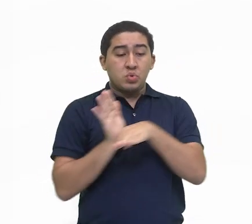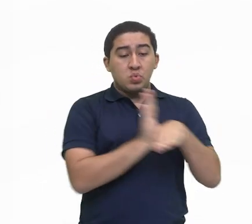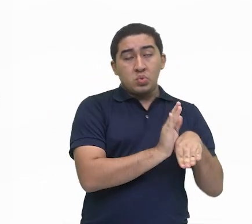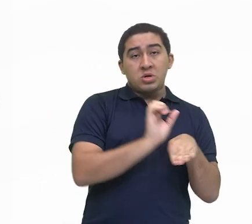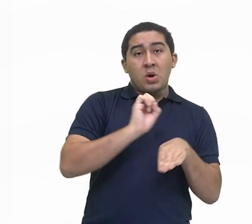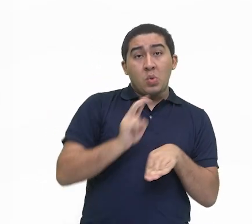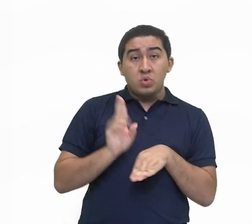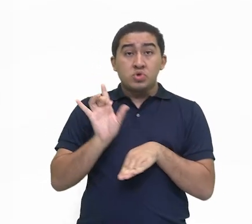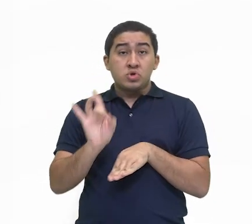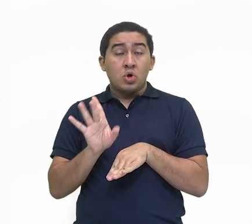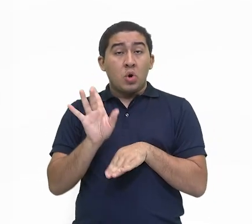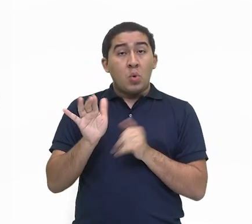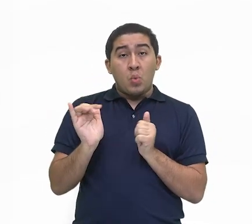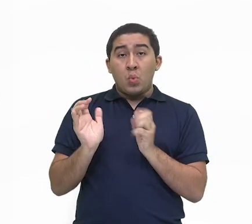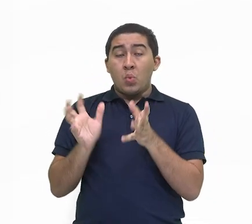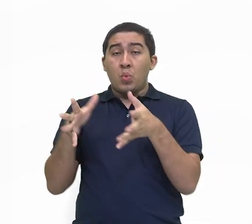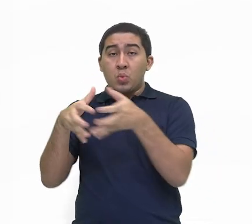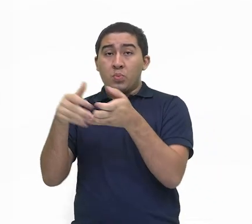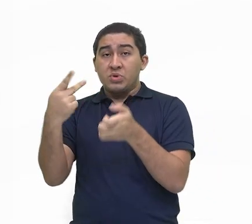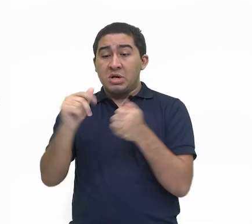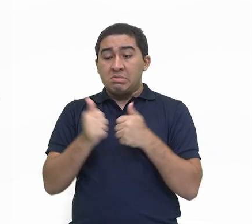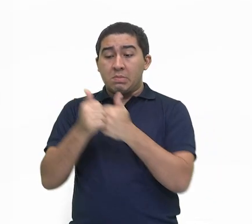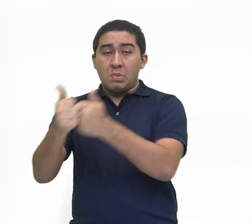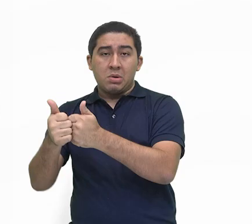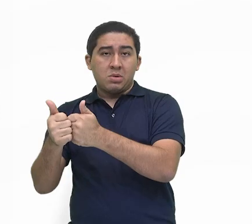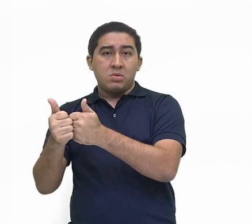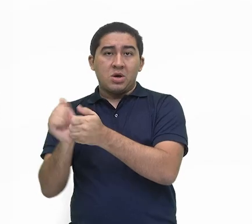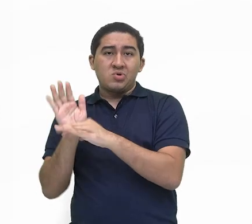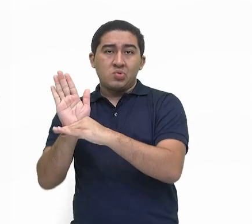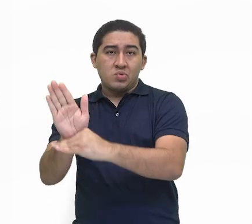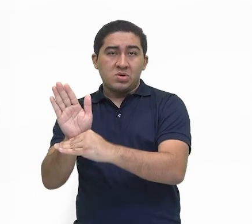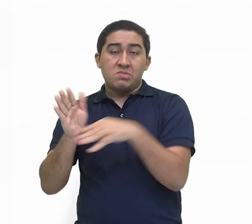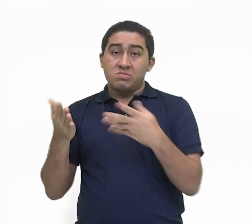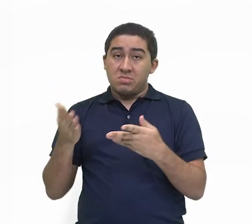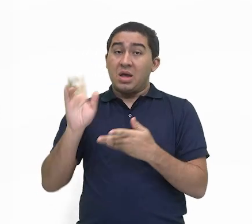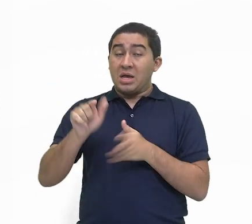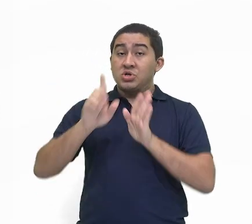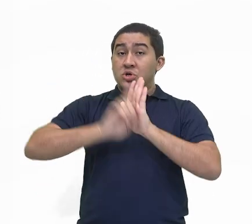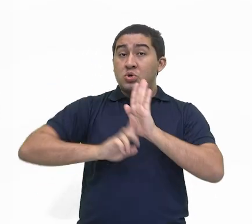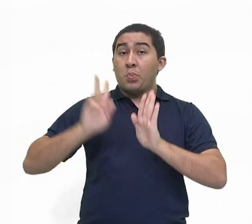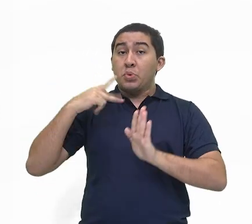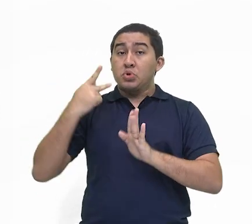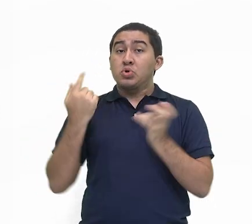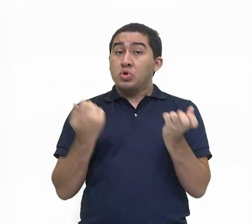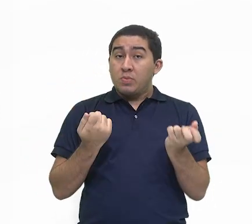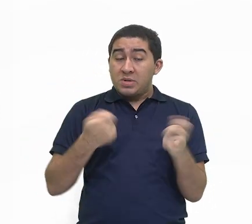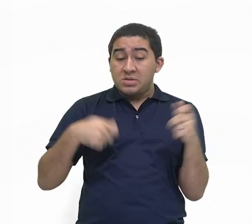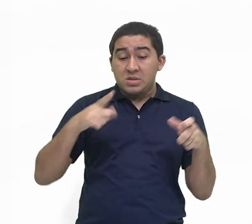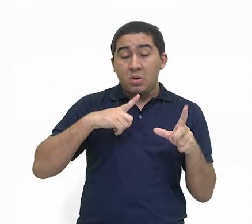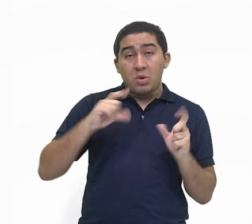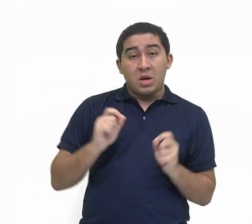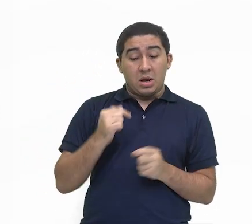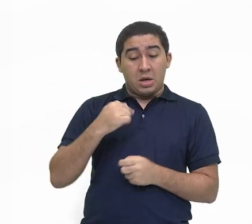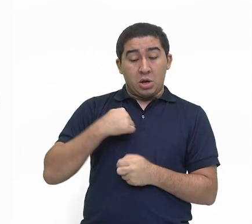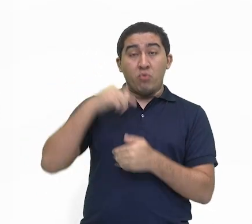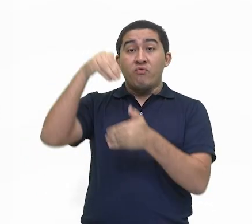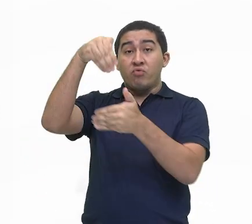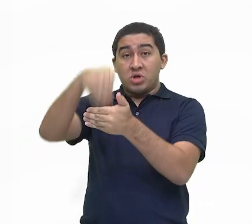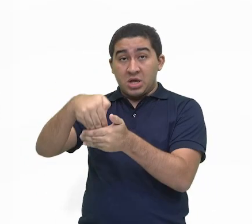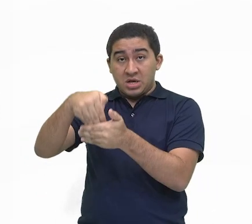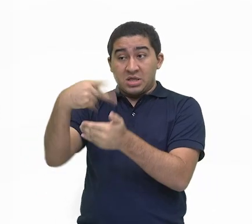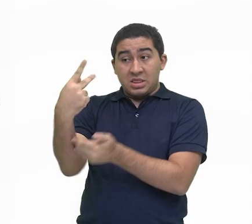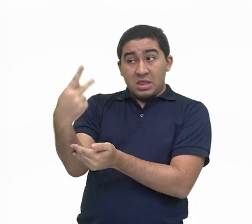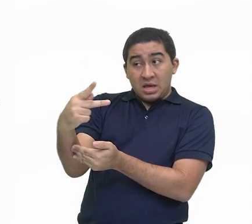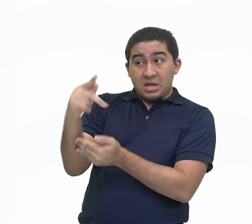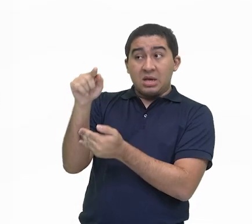votou nele. Então, tudo isso aí está nos direitos políticos. Nós temos o direito de acompanhar o candidato que eu votei, o que ele está